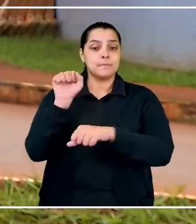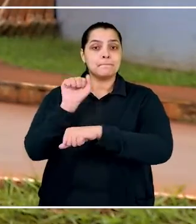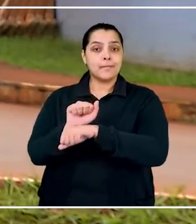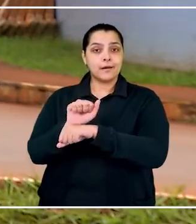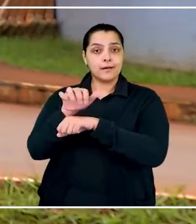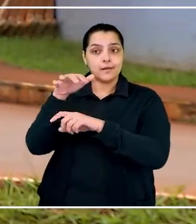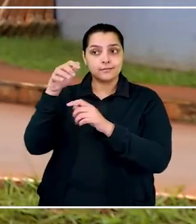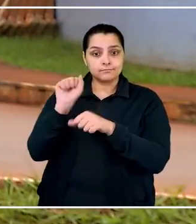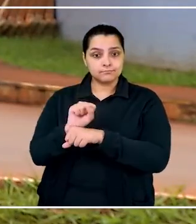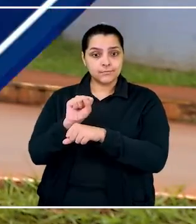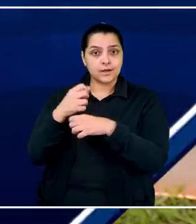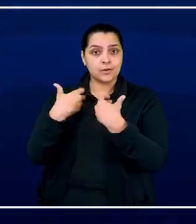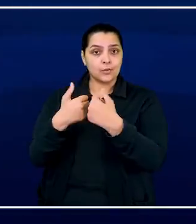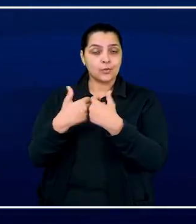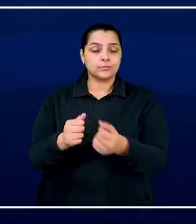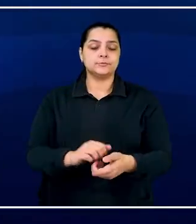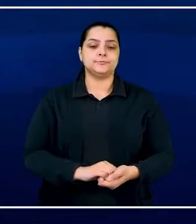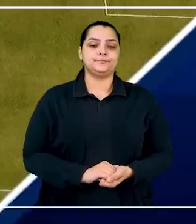parada de ônibus.